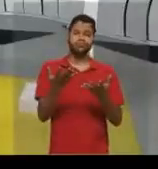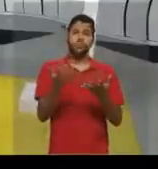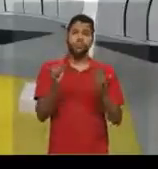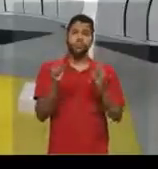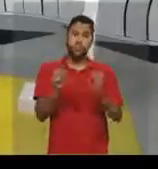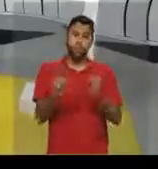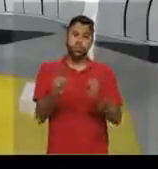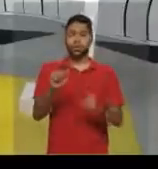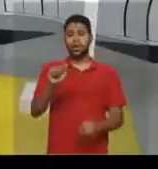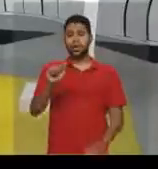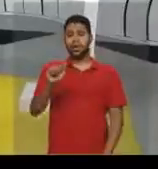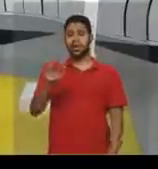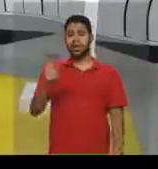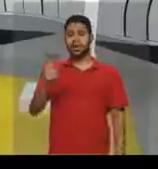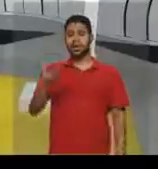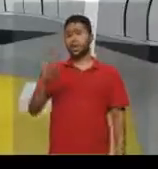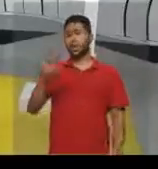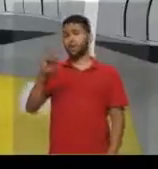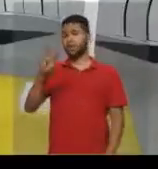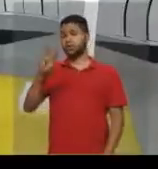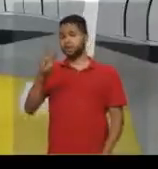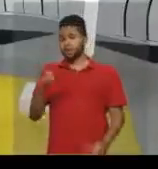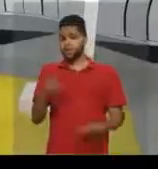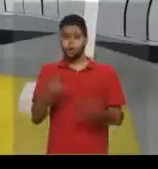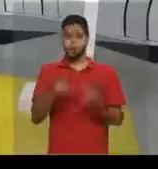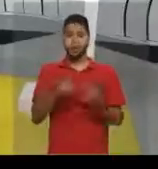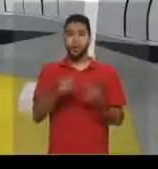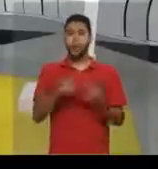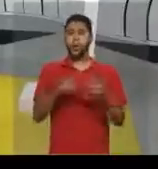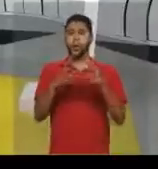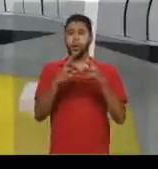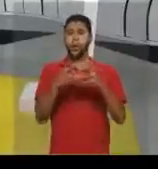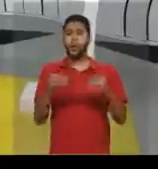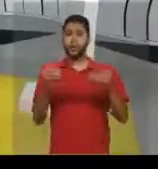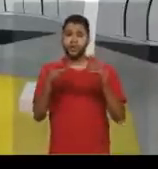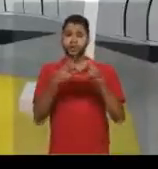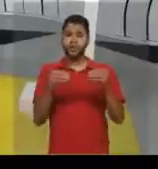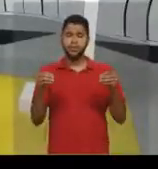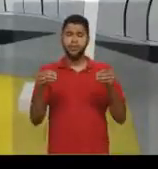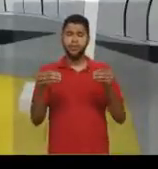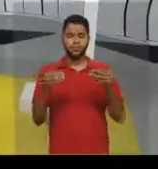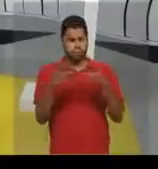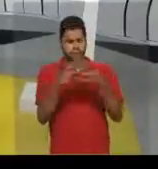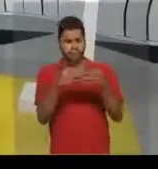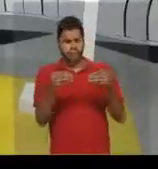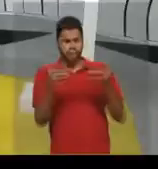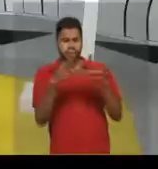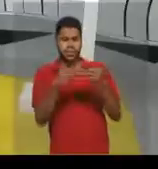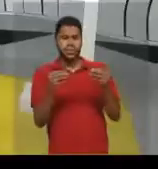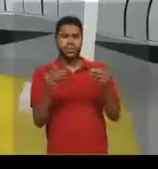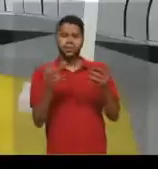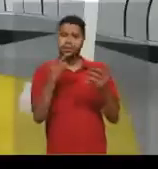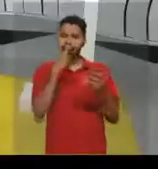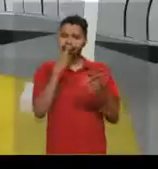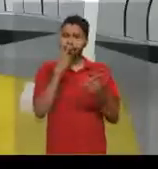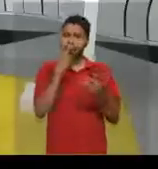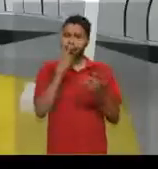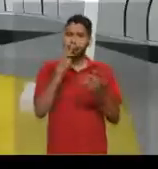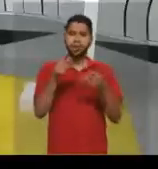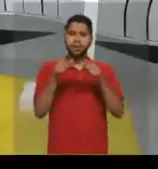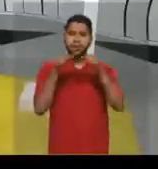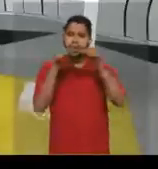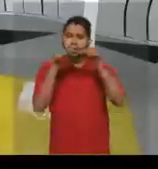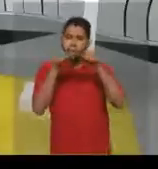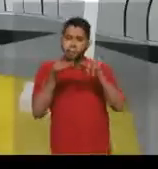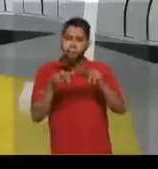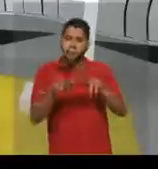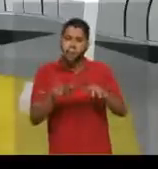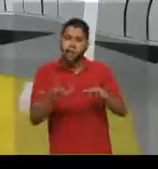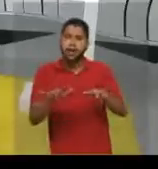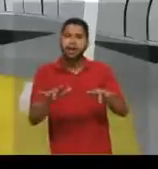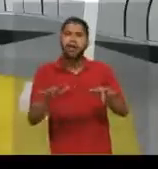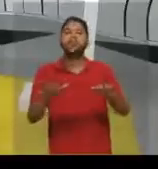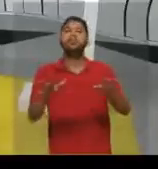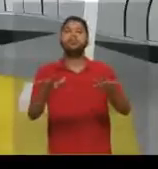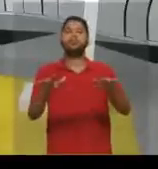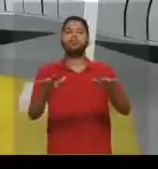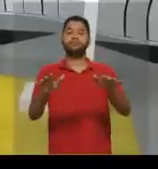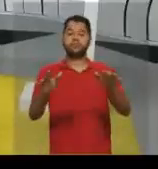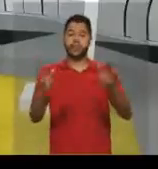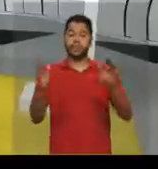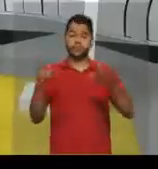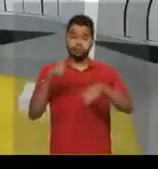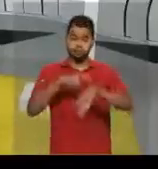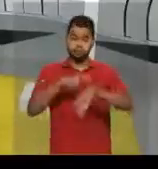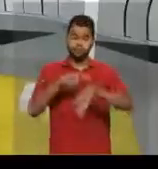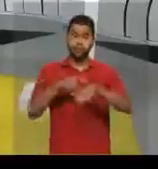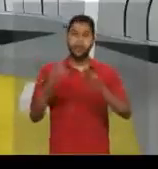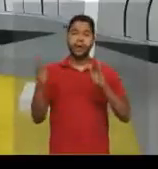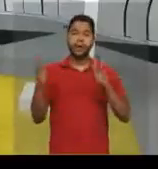figurativa ou abstrata. Mas o abstracionismo chega com uma força muito grande nesse período e